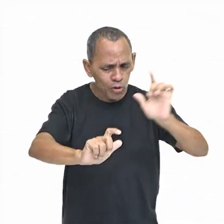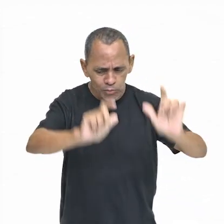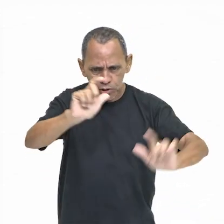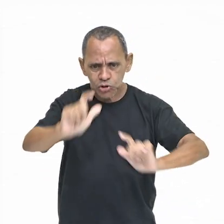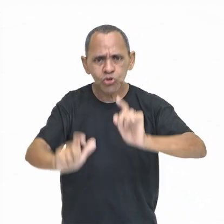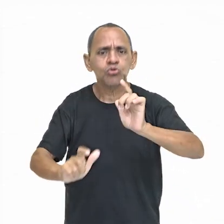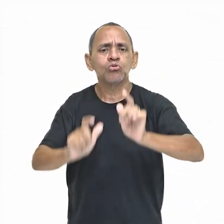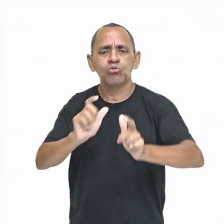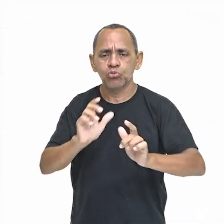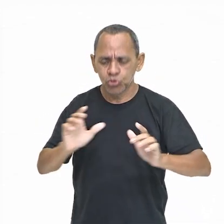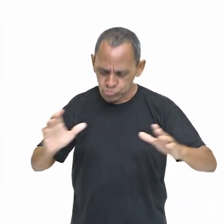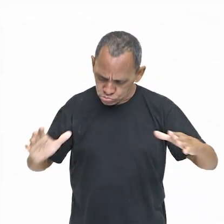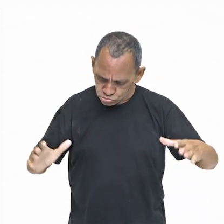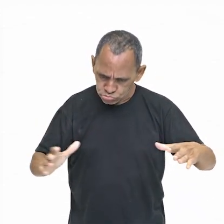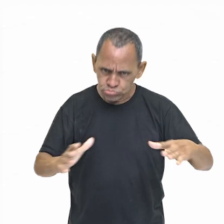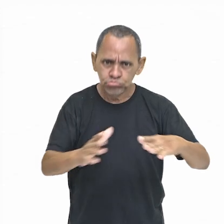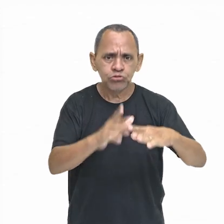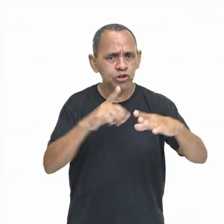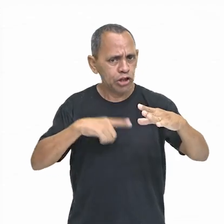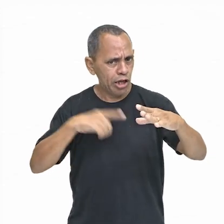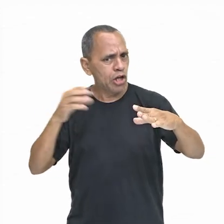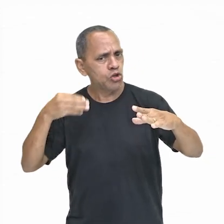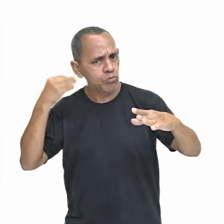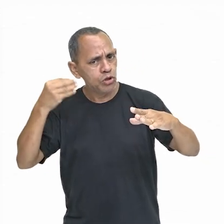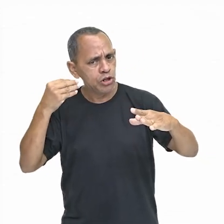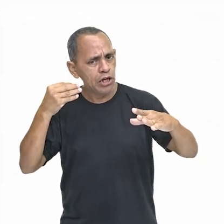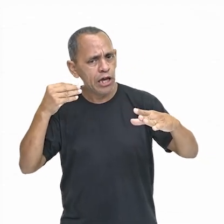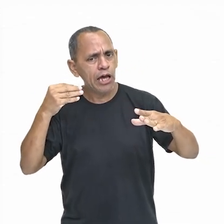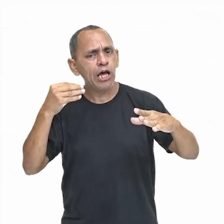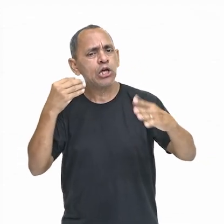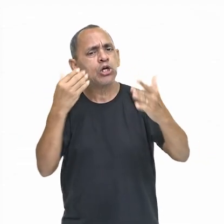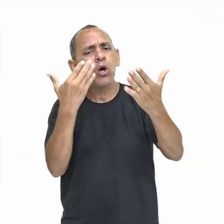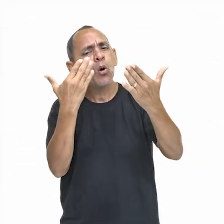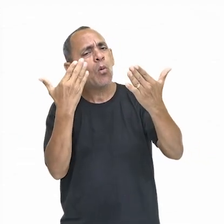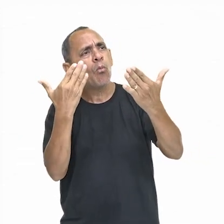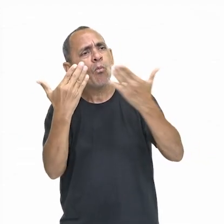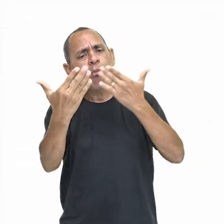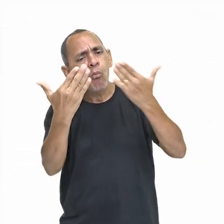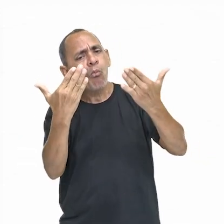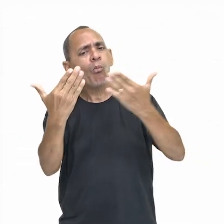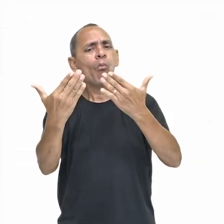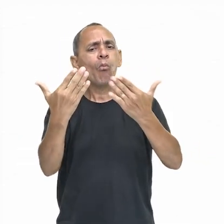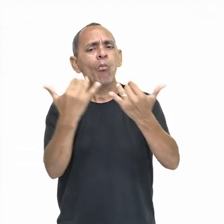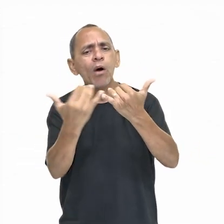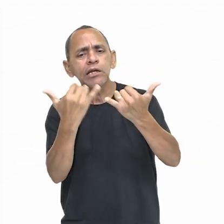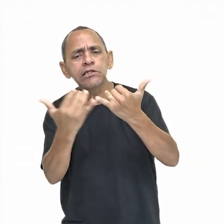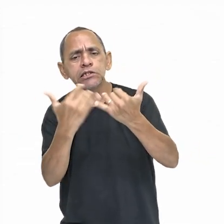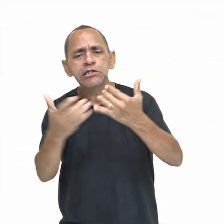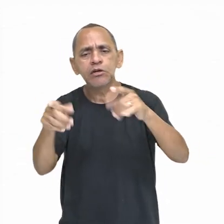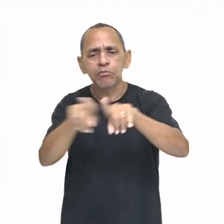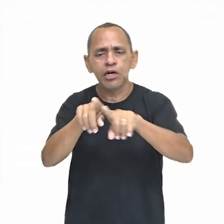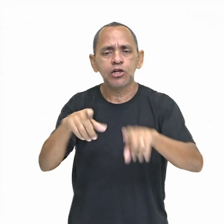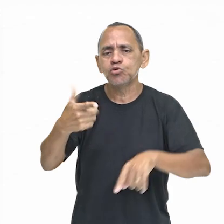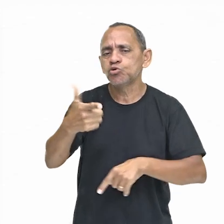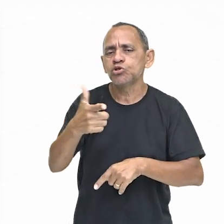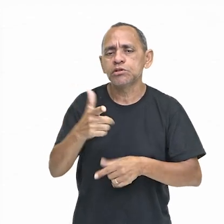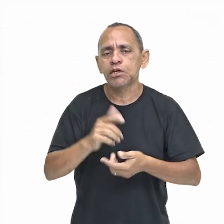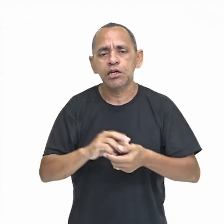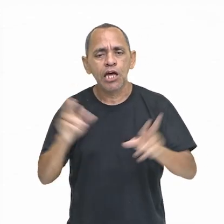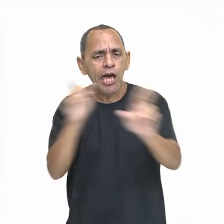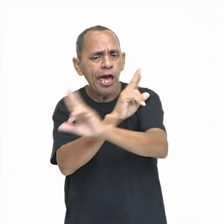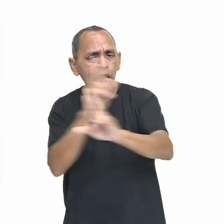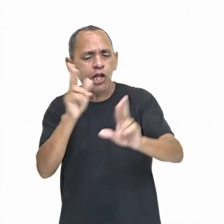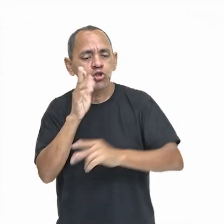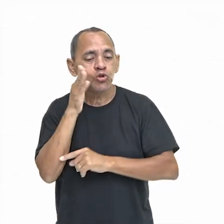que vivem experiências semelhantes, porém não estabelecem relações sociais diretas uns com os outros.